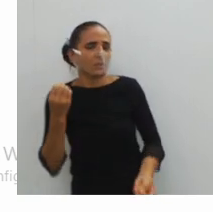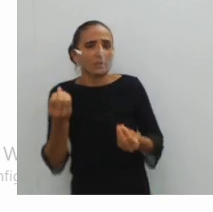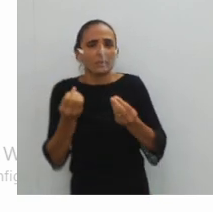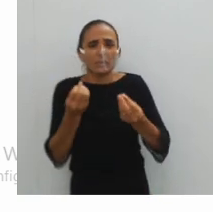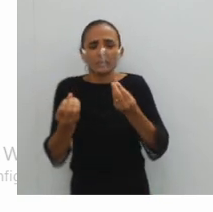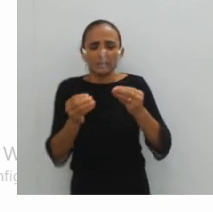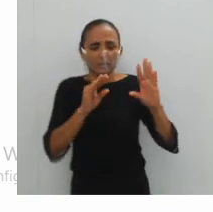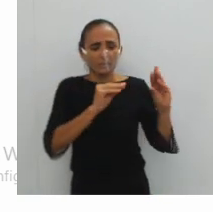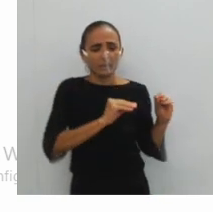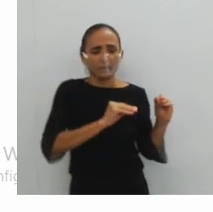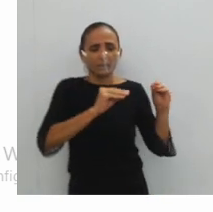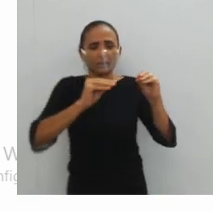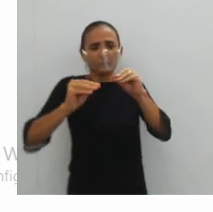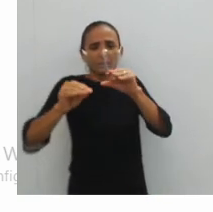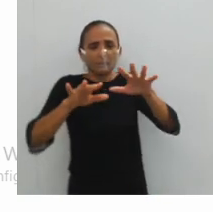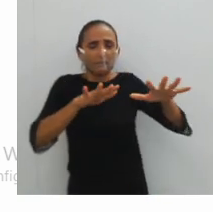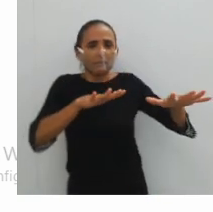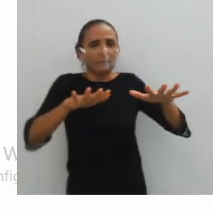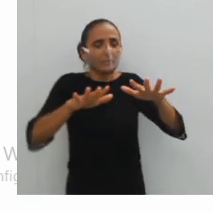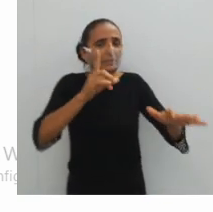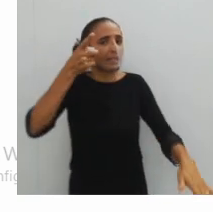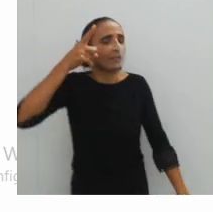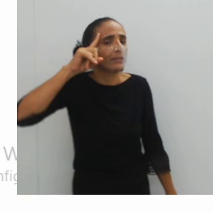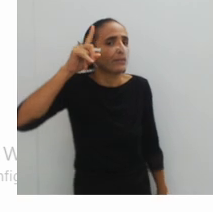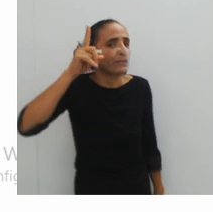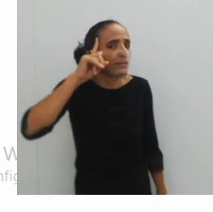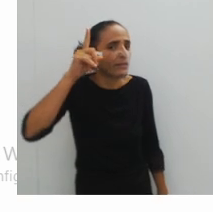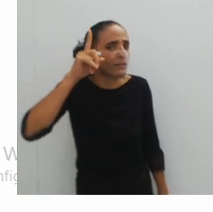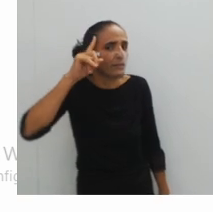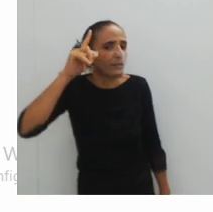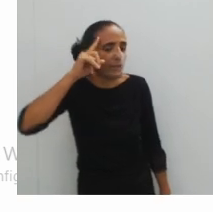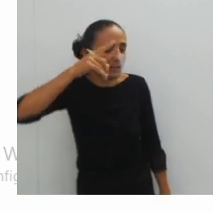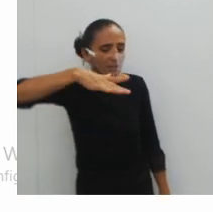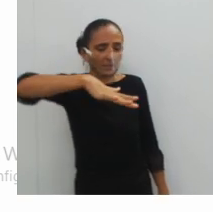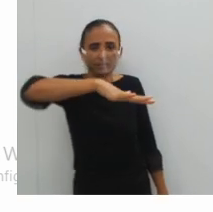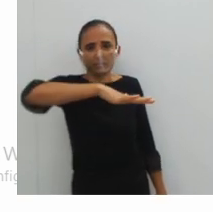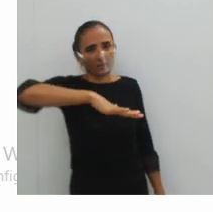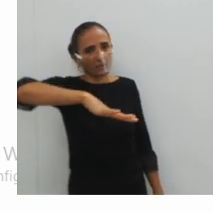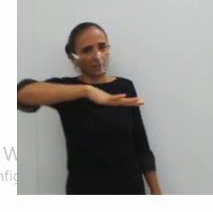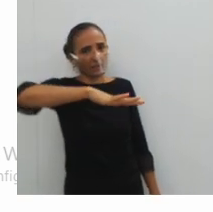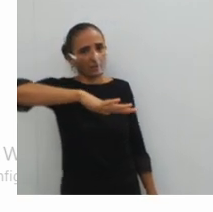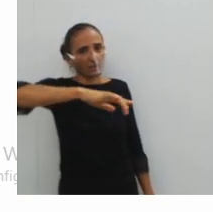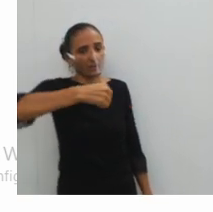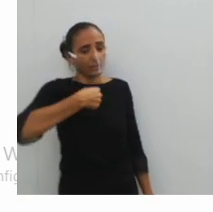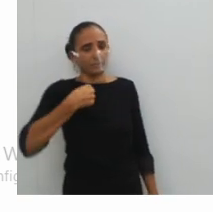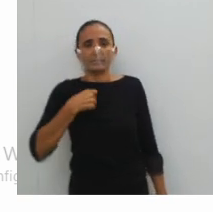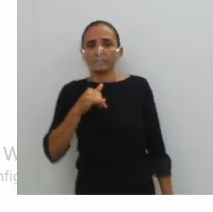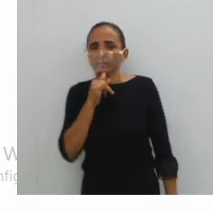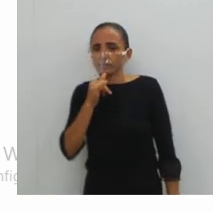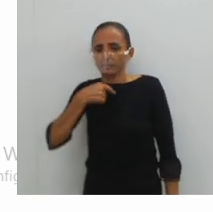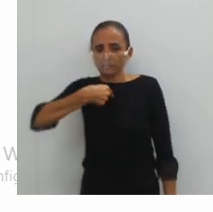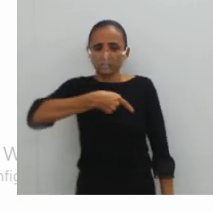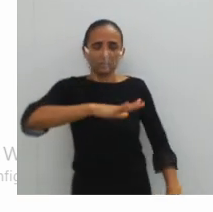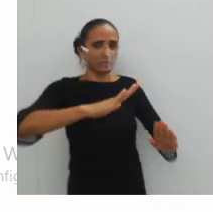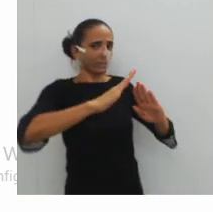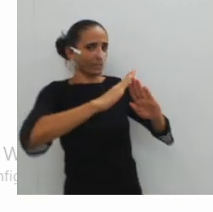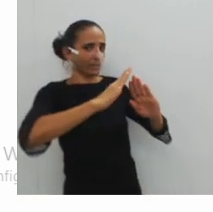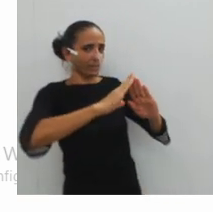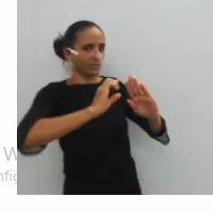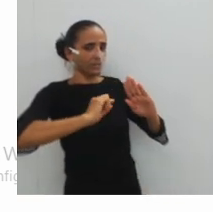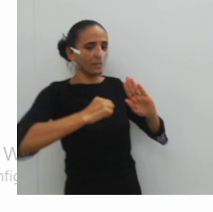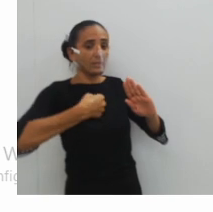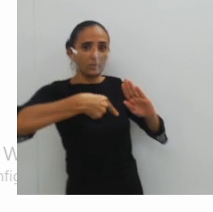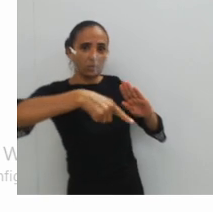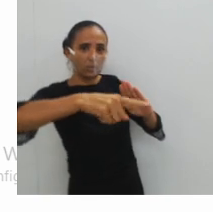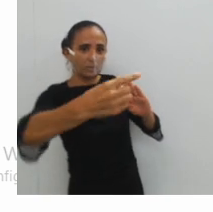o processo, é um movimento diário de pessoas dentro do território. Então, se eu vou para minha casa, para a sua casa,